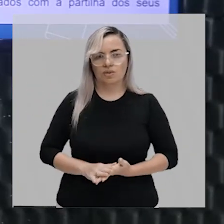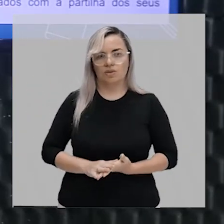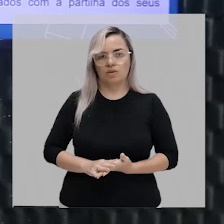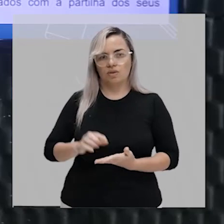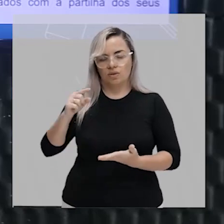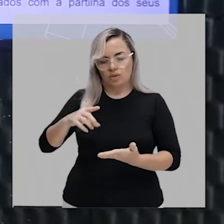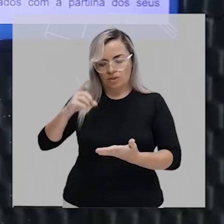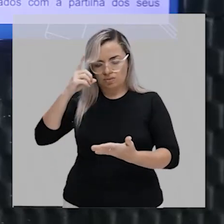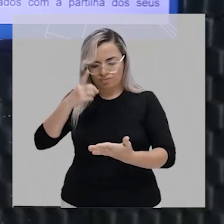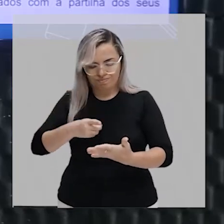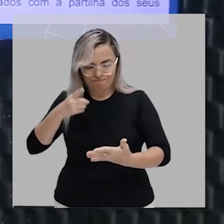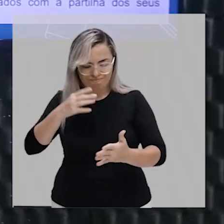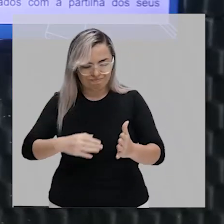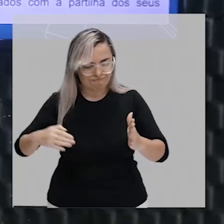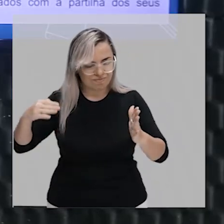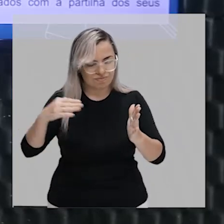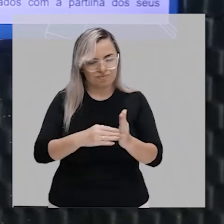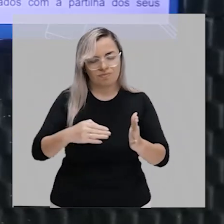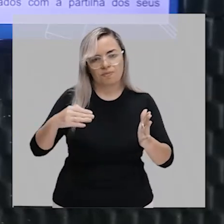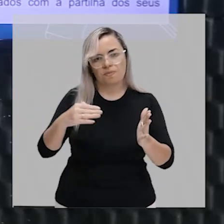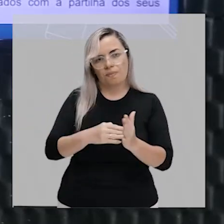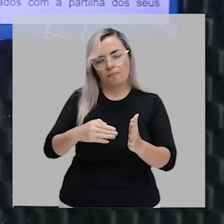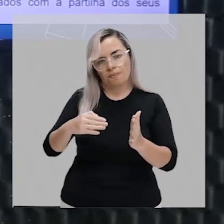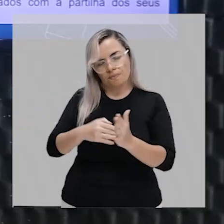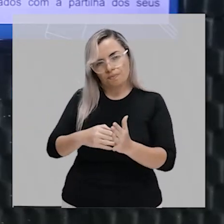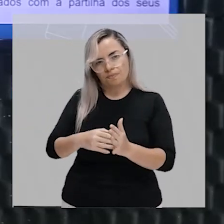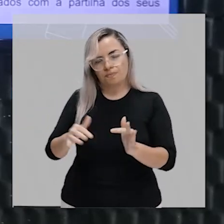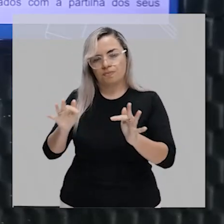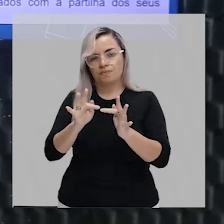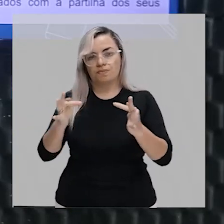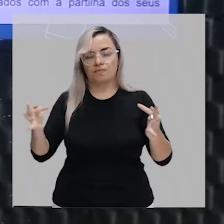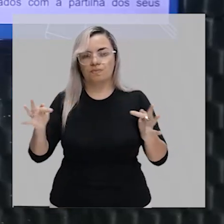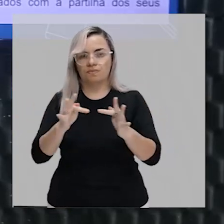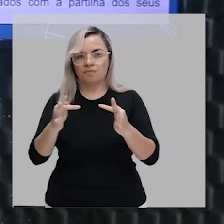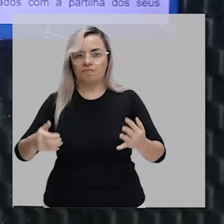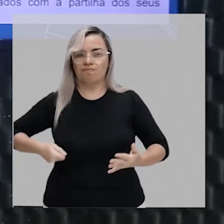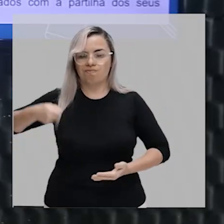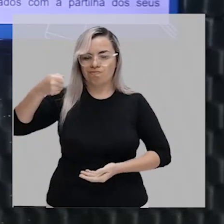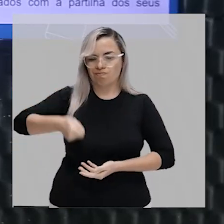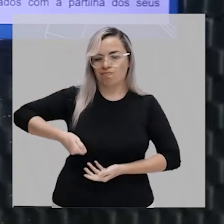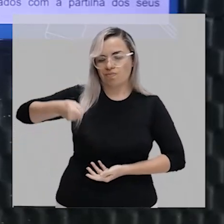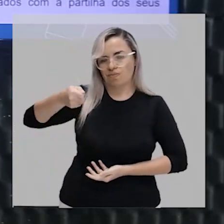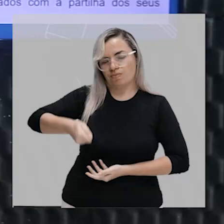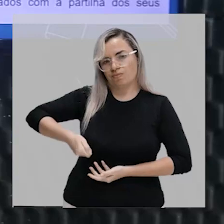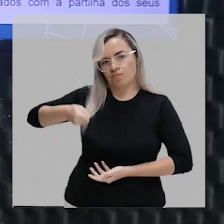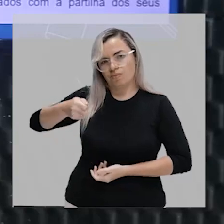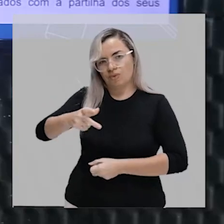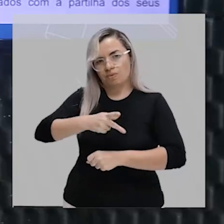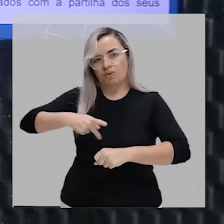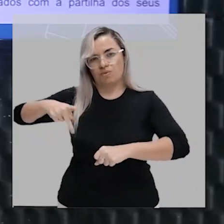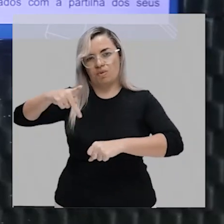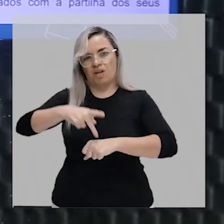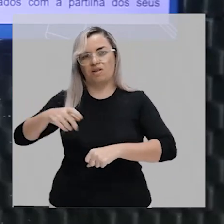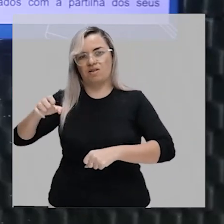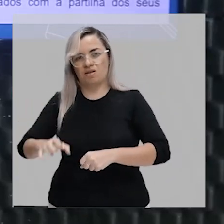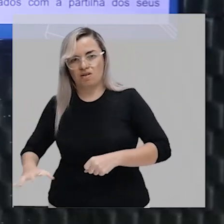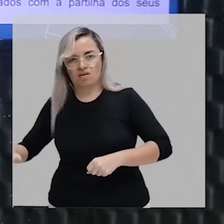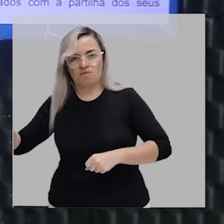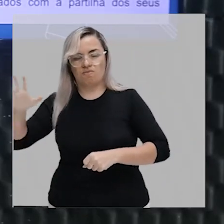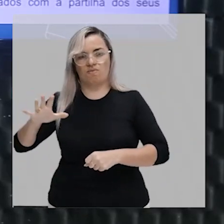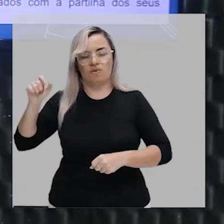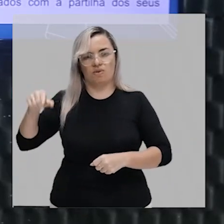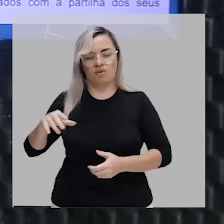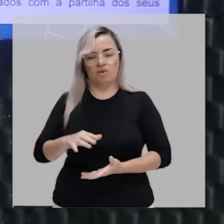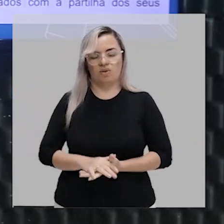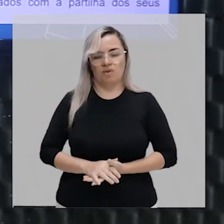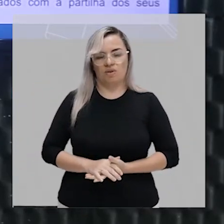definidas, foram fronteiras que foram simplesmente o quê? Impostas pelos países europeus.